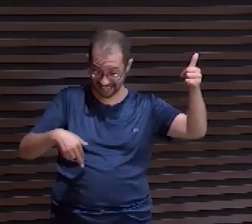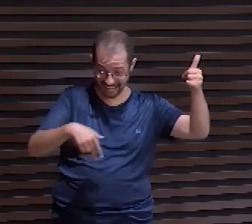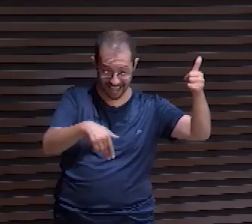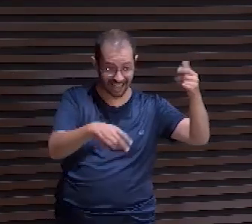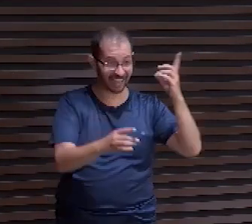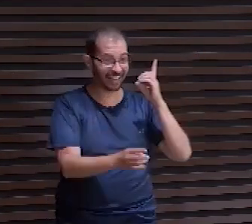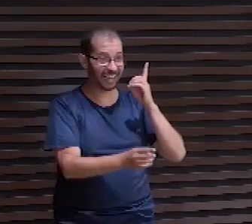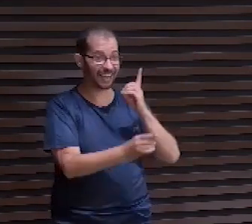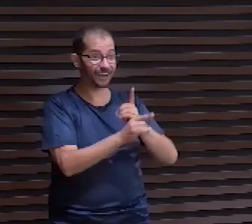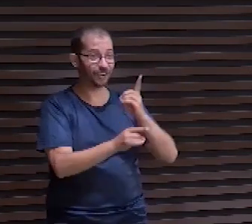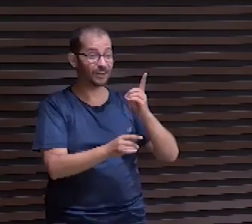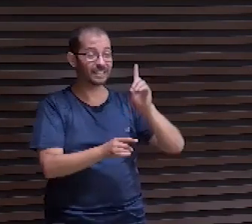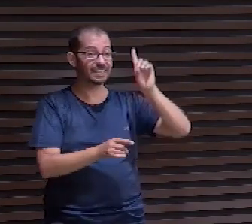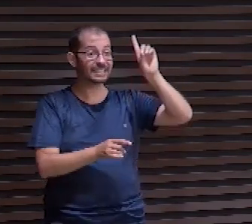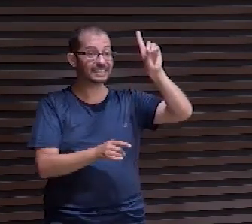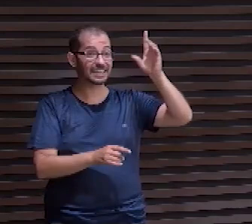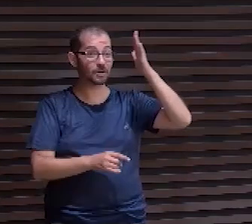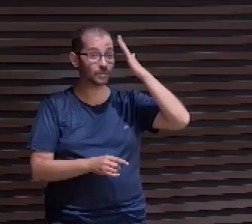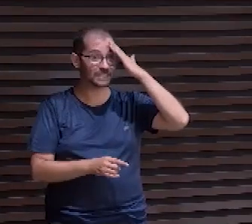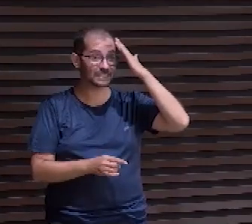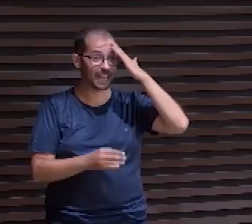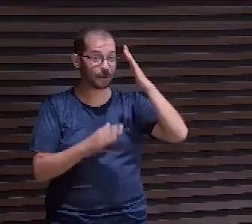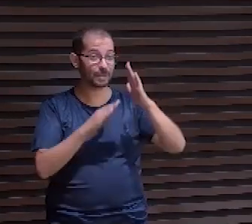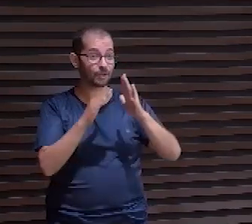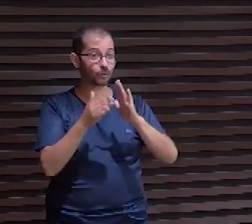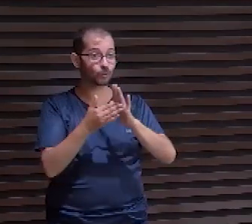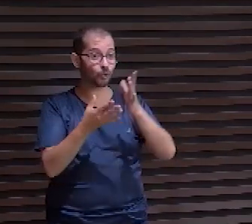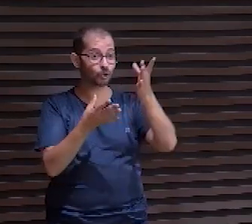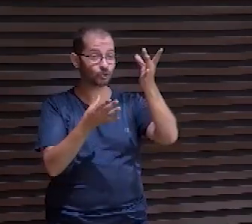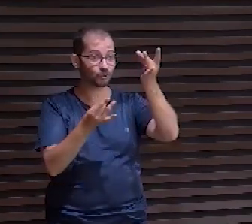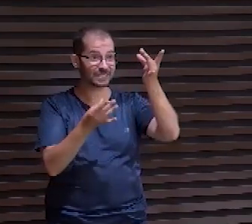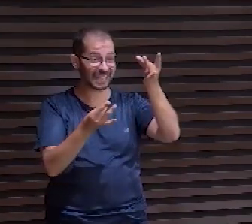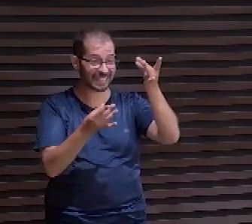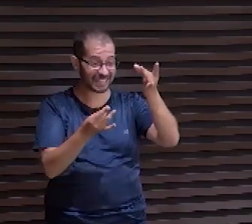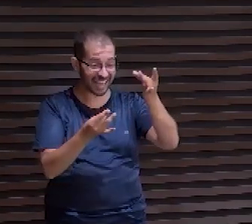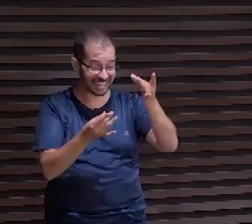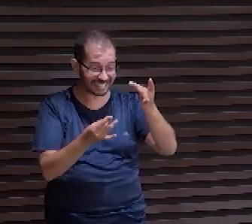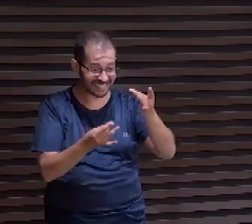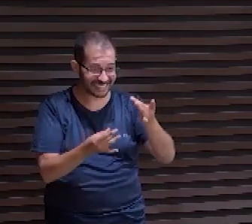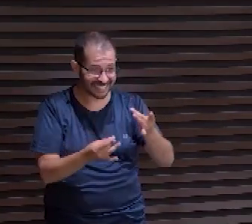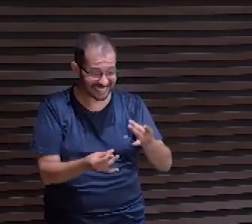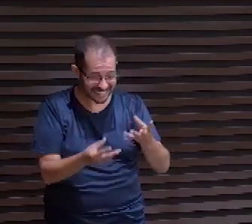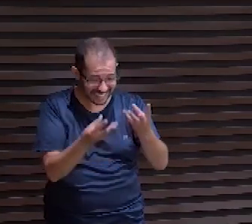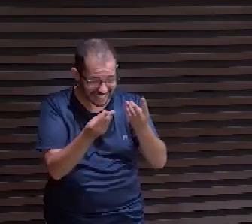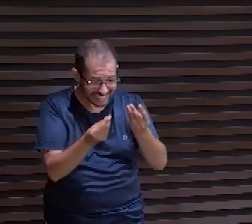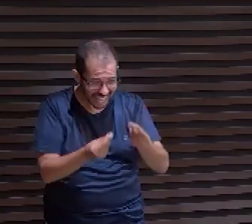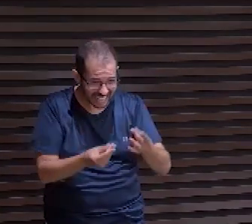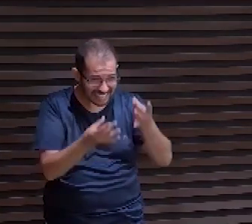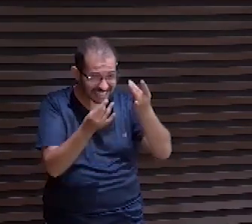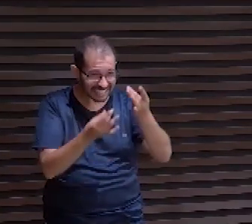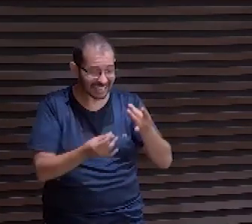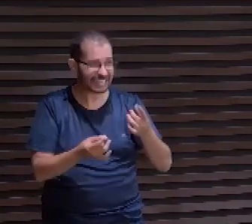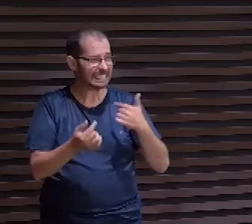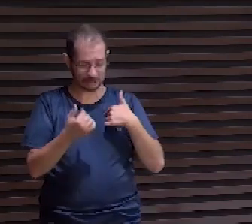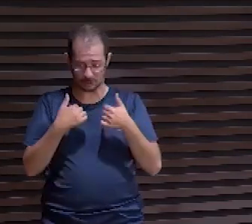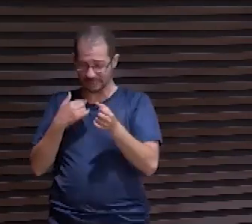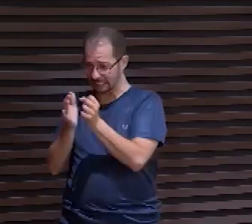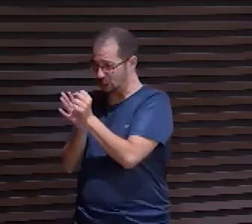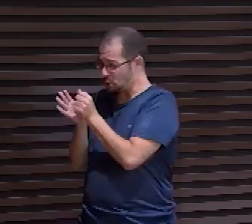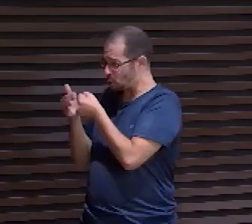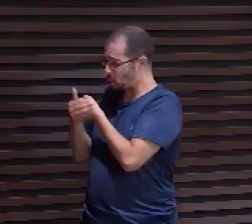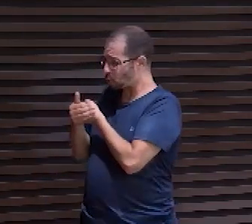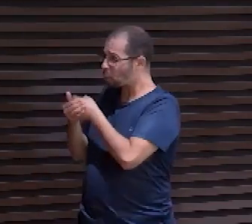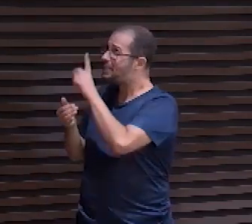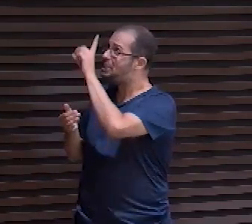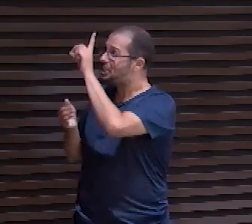Ele sabe todos os detalhes da sua vida. Não adianta você se esconder de Deus, porque Ele sabe a